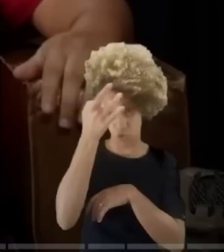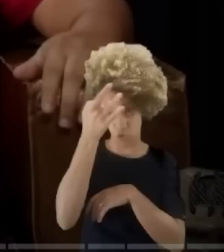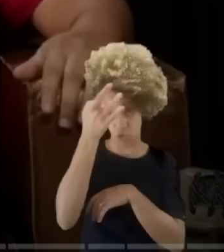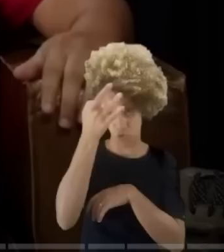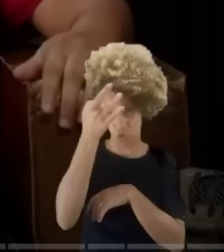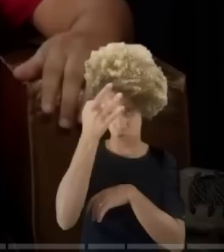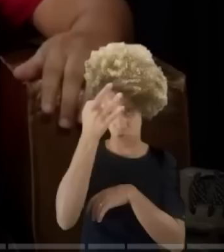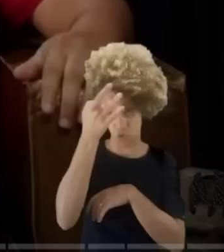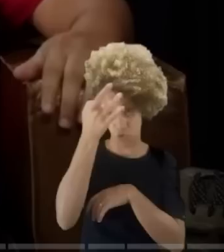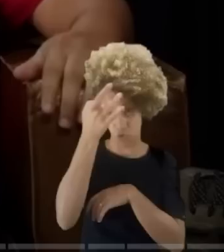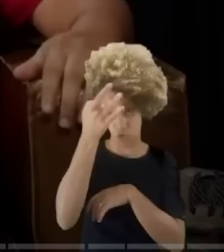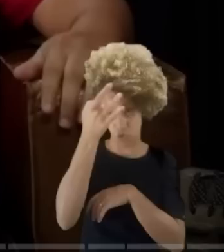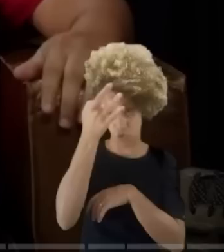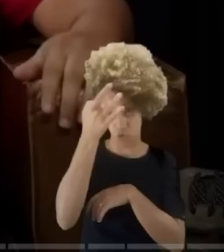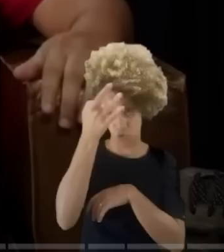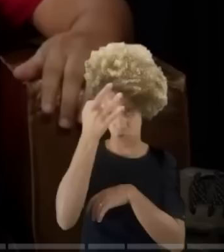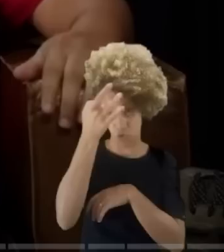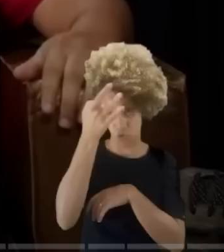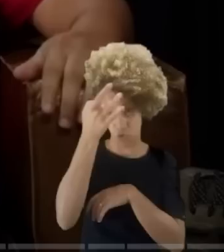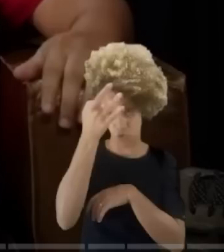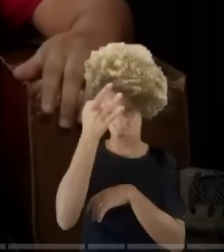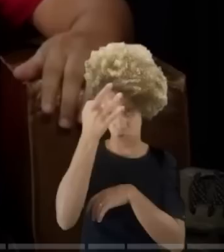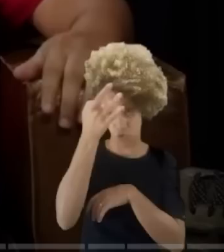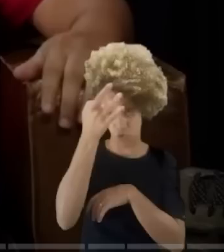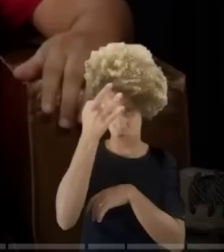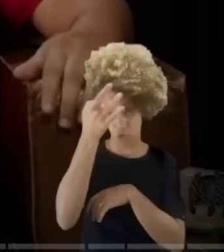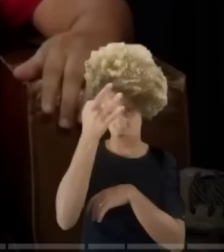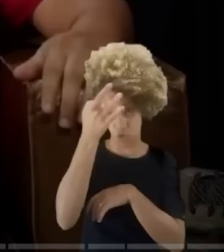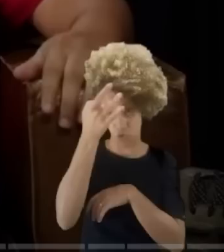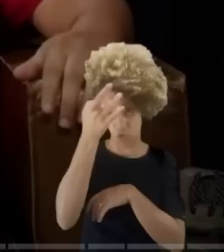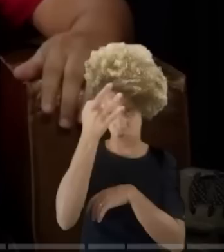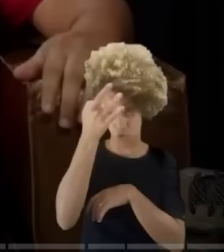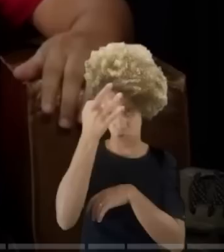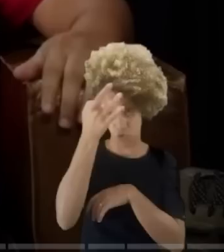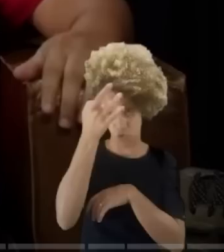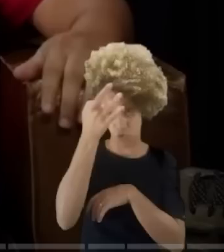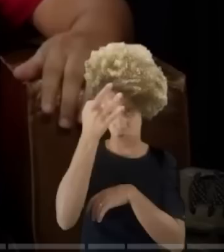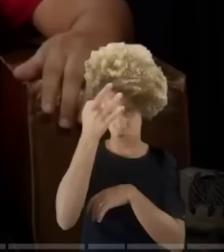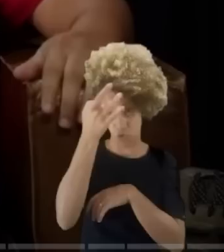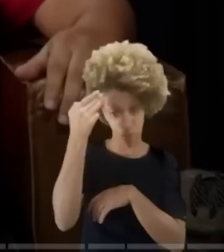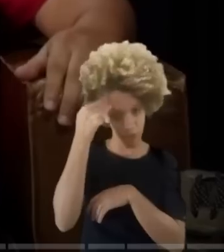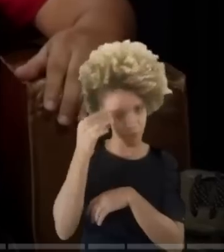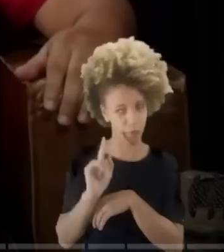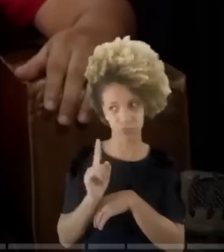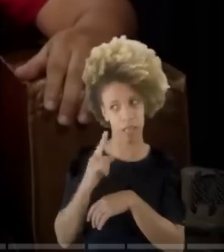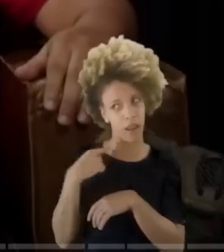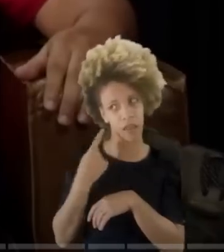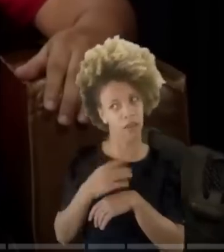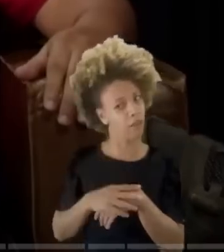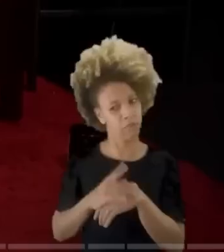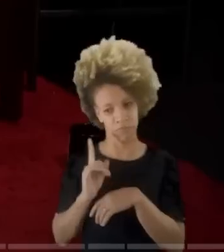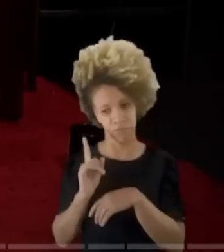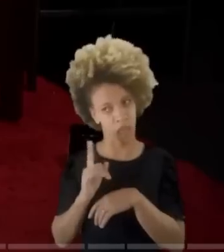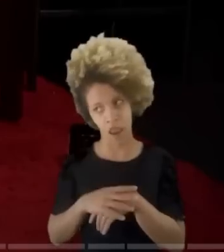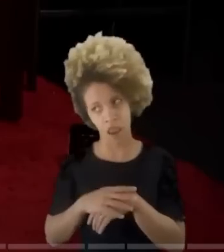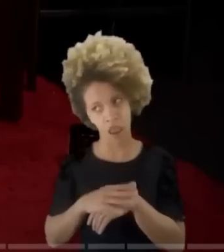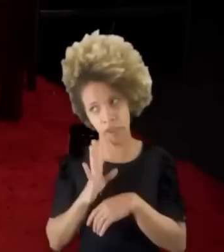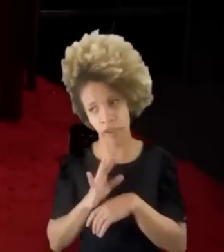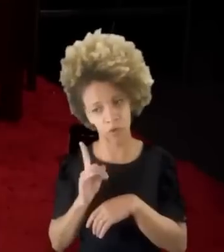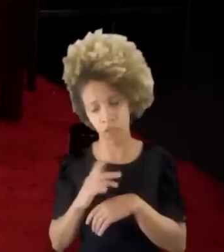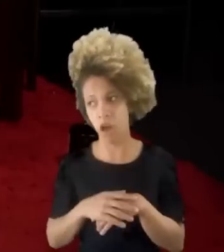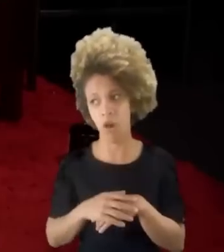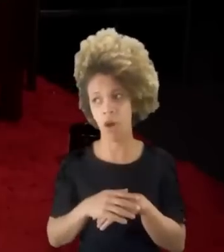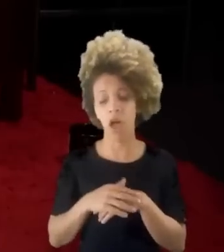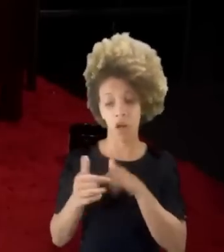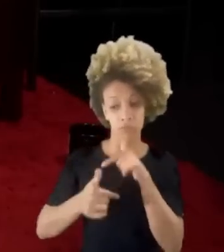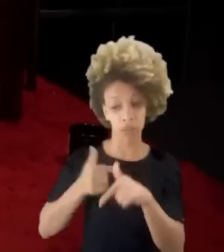alienado essa palavra mesmo sabe tão um outro mundo que ele nem percebe o quanto que ele tá se arriscando montada da hora mano é uma parte